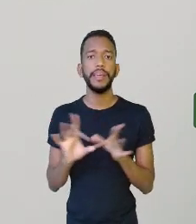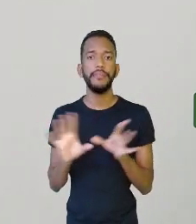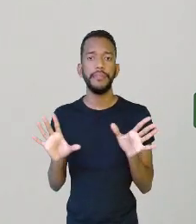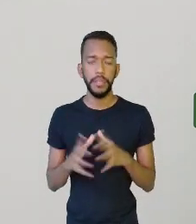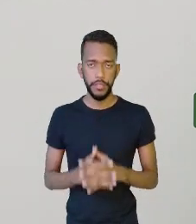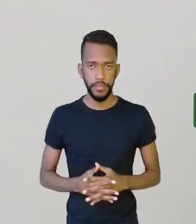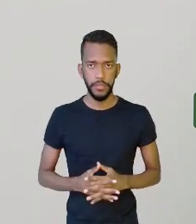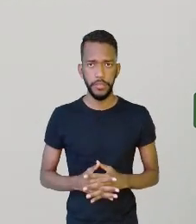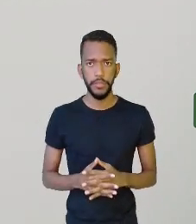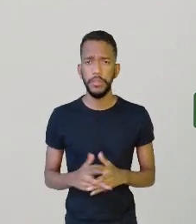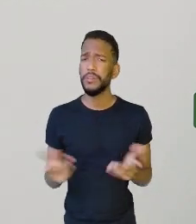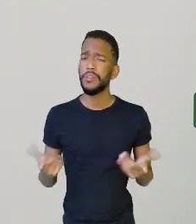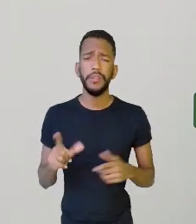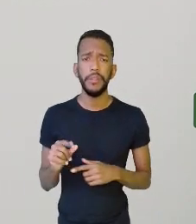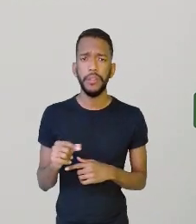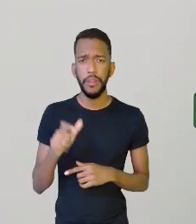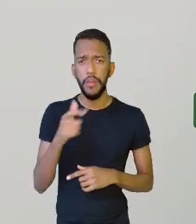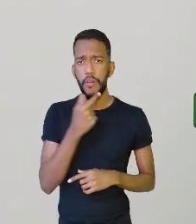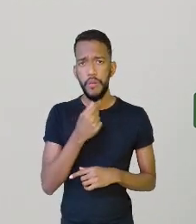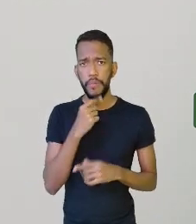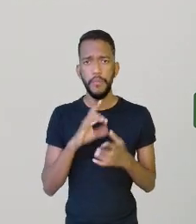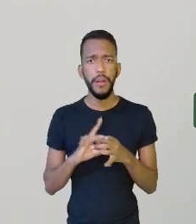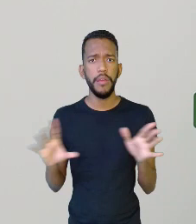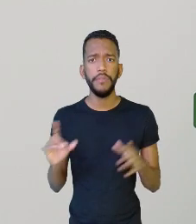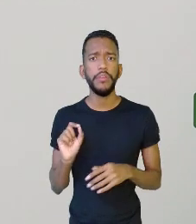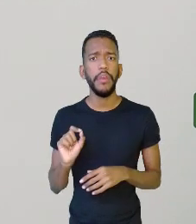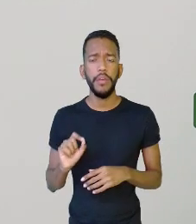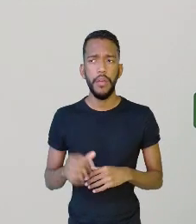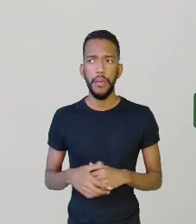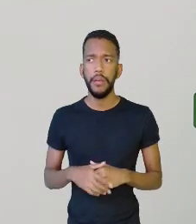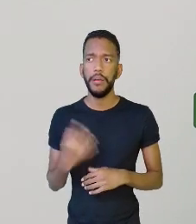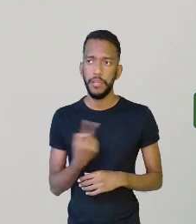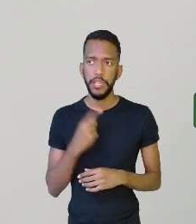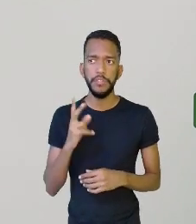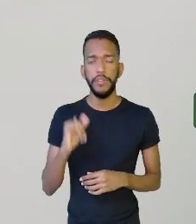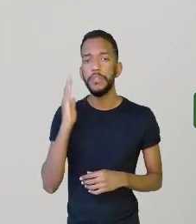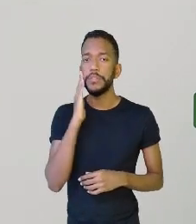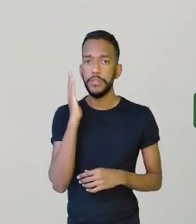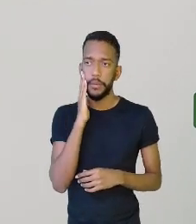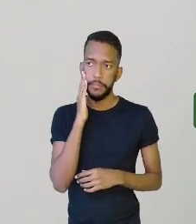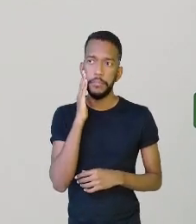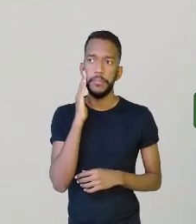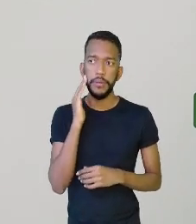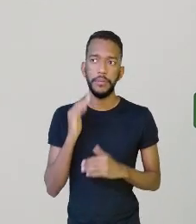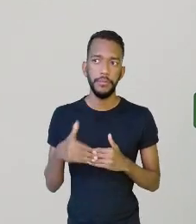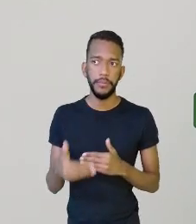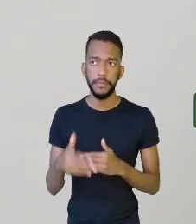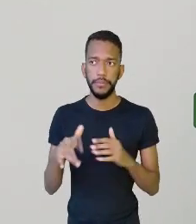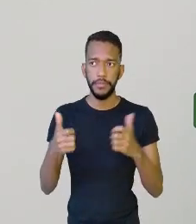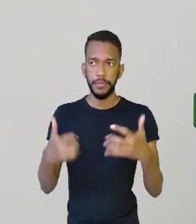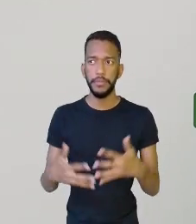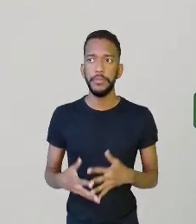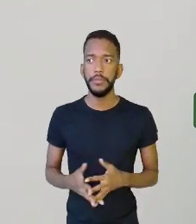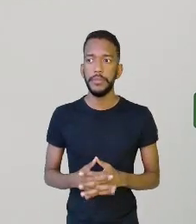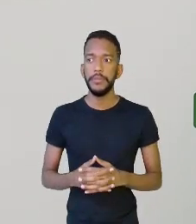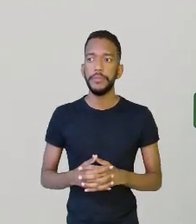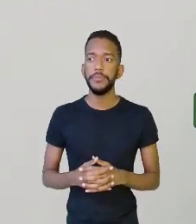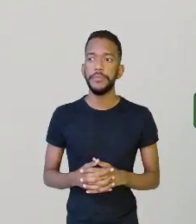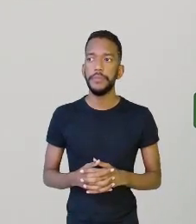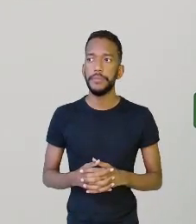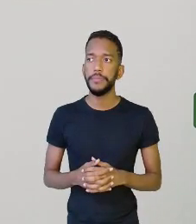livres. E aí, quem eram esses homens livres? A gente vai saber, né, claro, daqui a pouquinho. Mas,